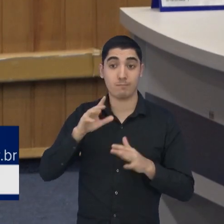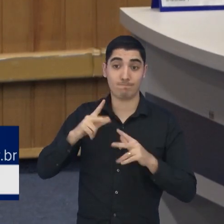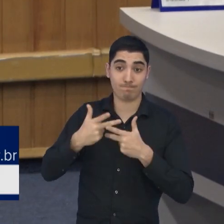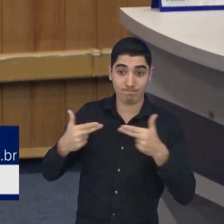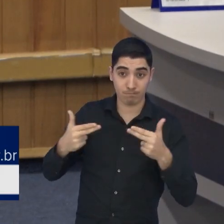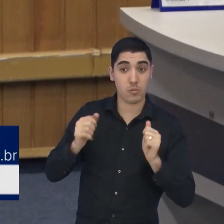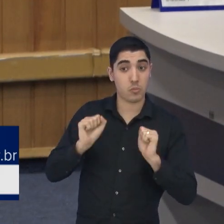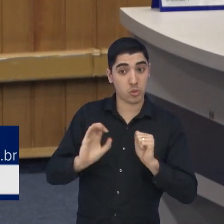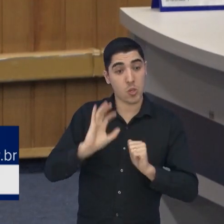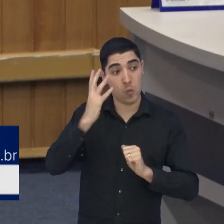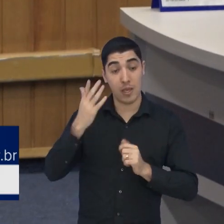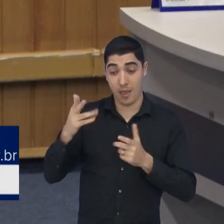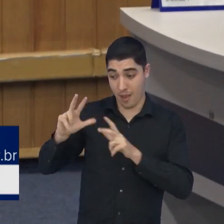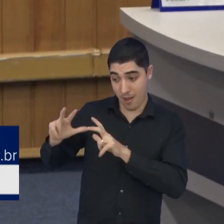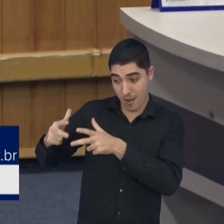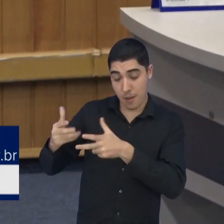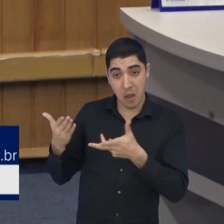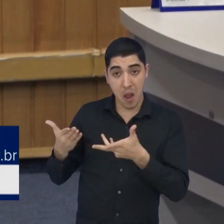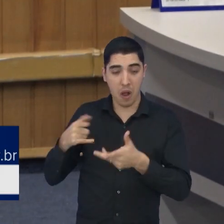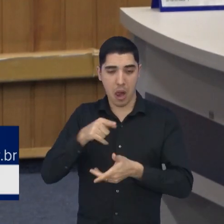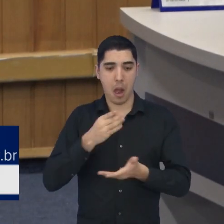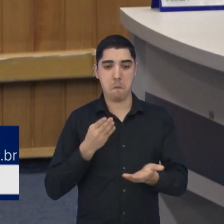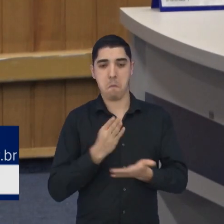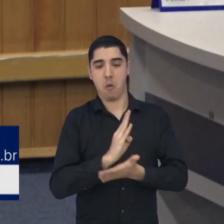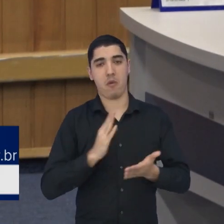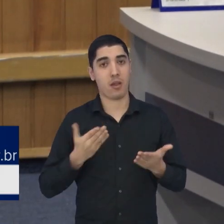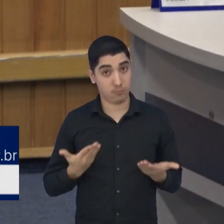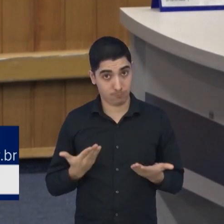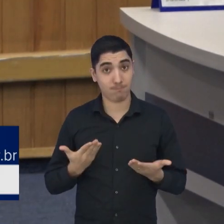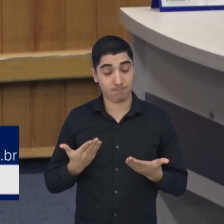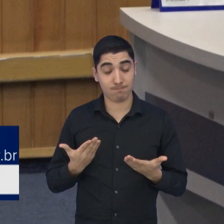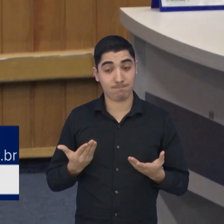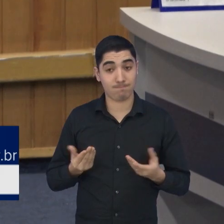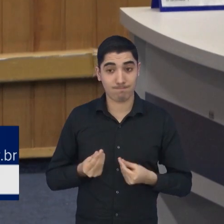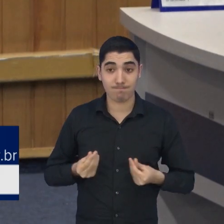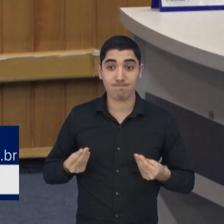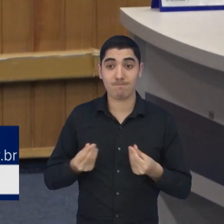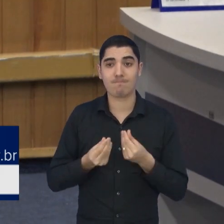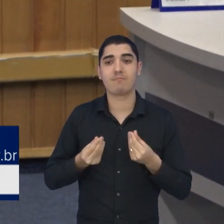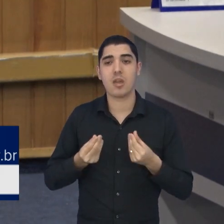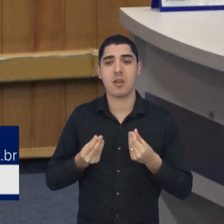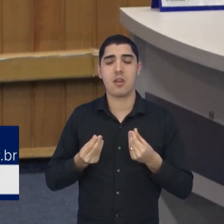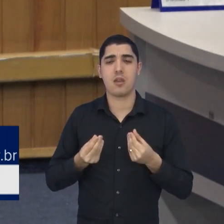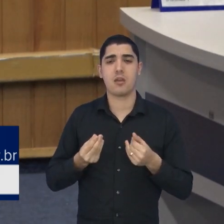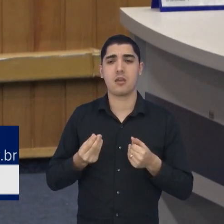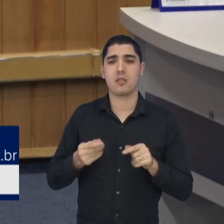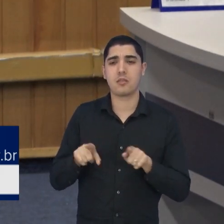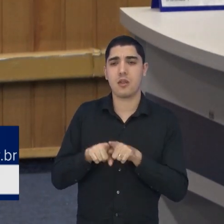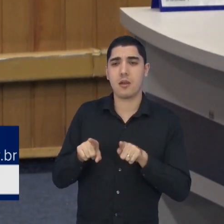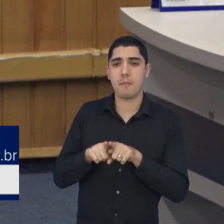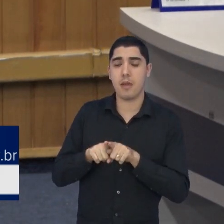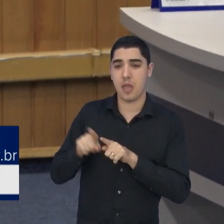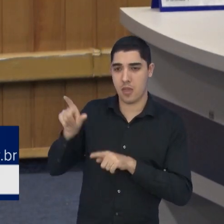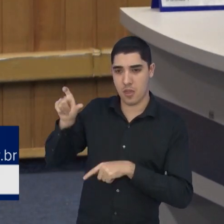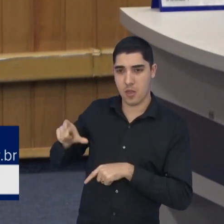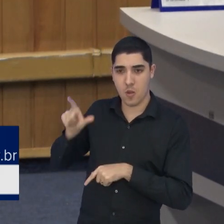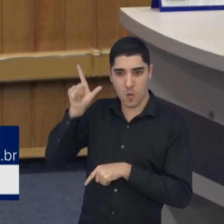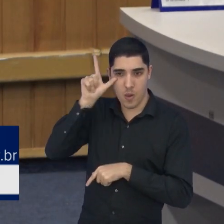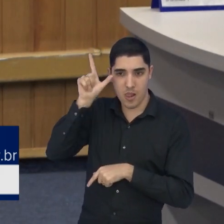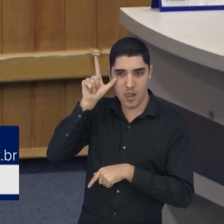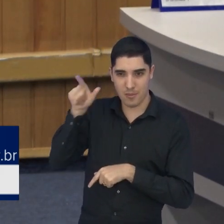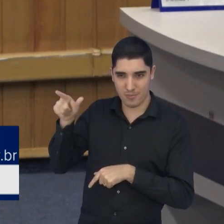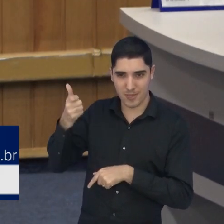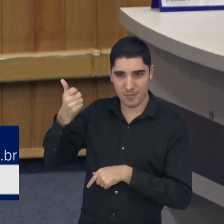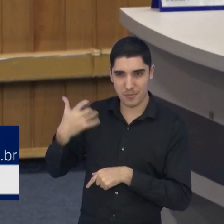aprovar esse tipo de medida. E também me somar ao vereador que me antecedeu, o vereador Lino,